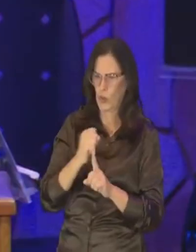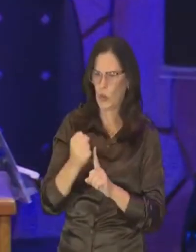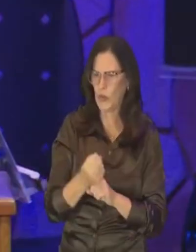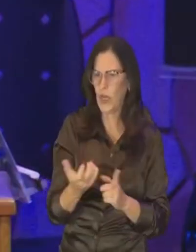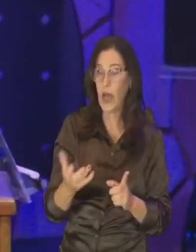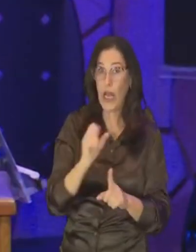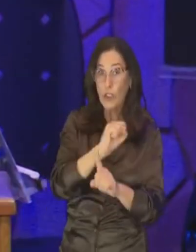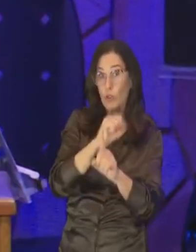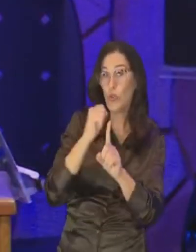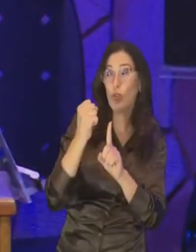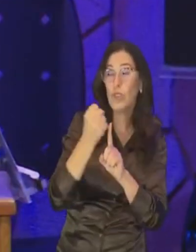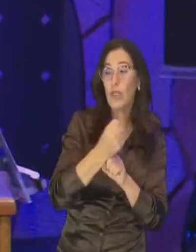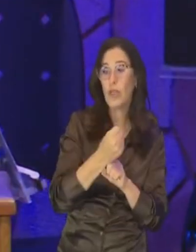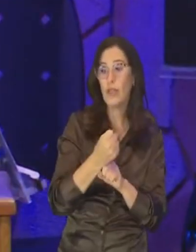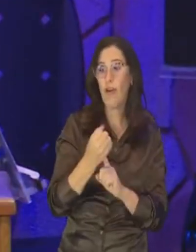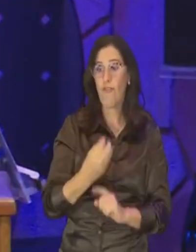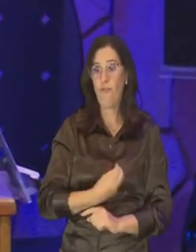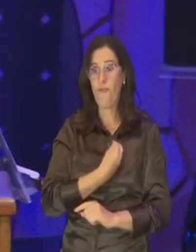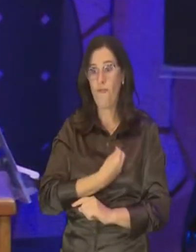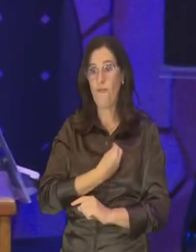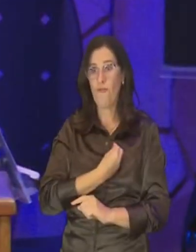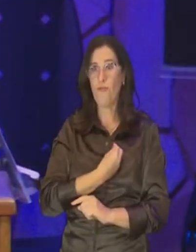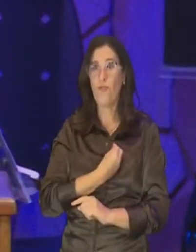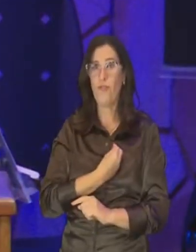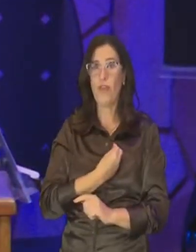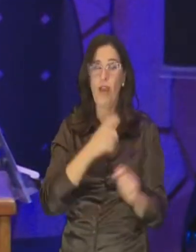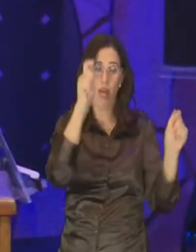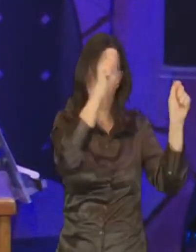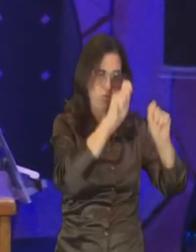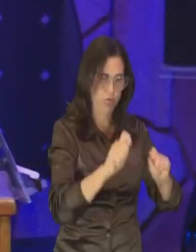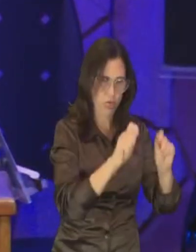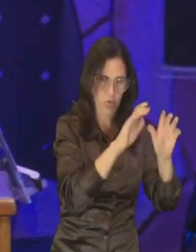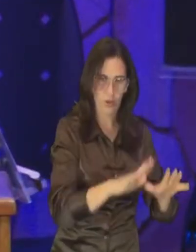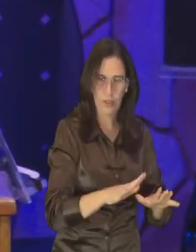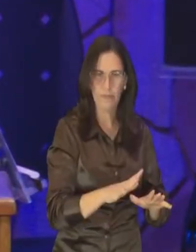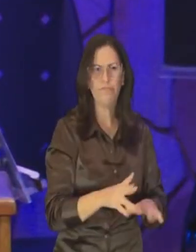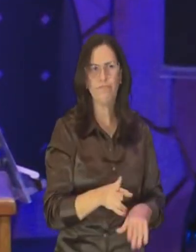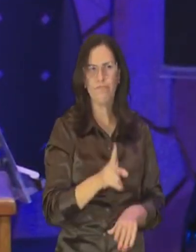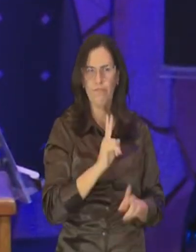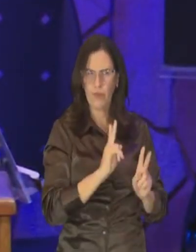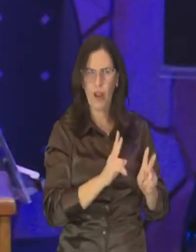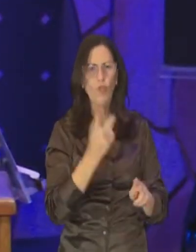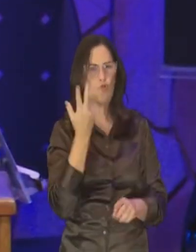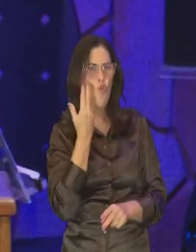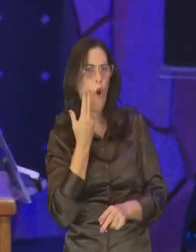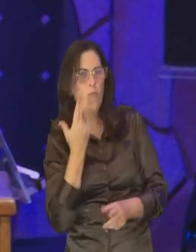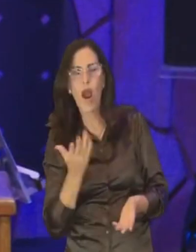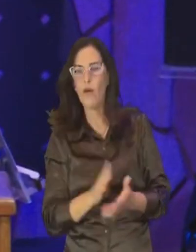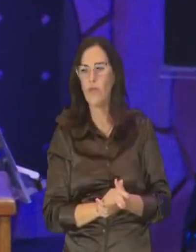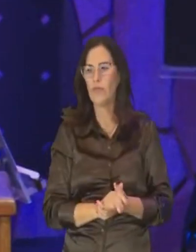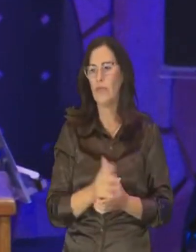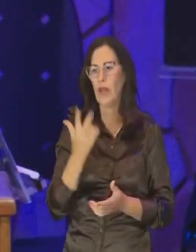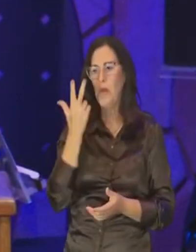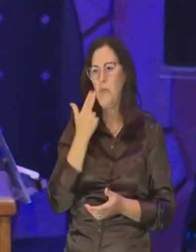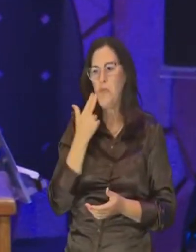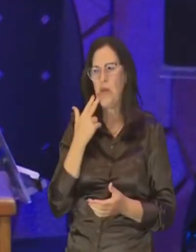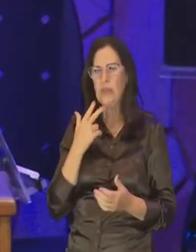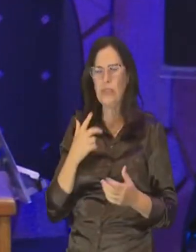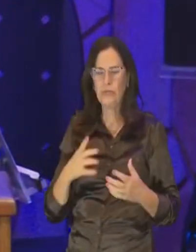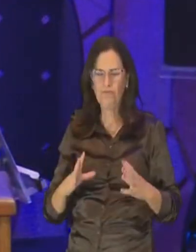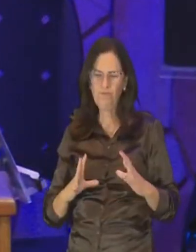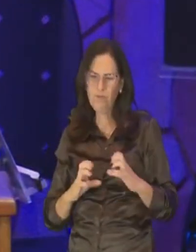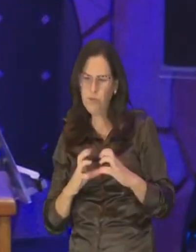A sociedade vivia o paganismo com muita frequência. Era então normal ter